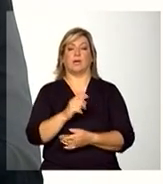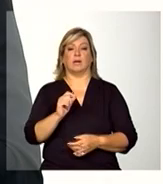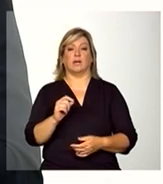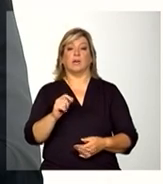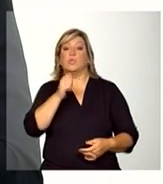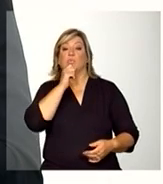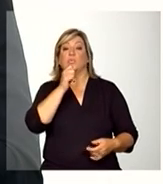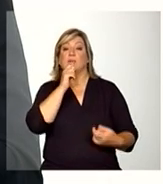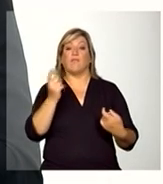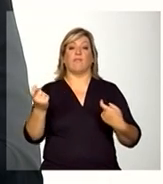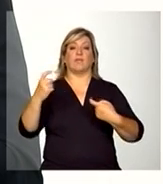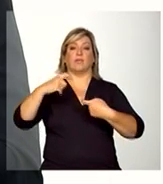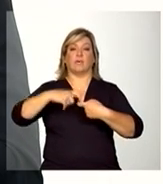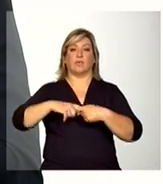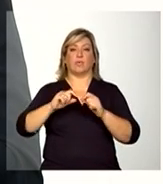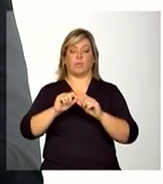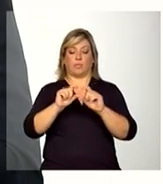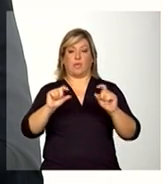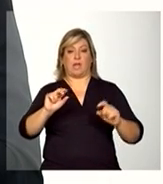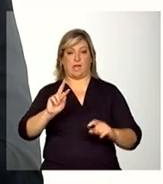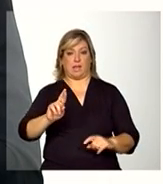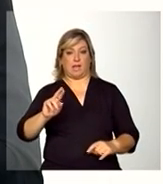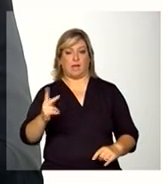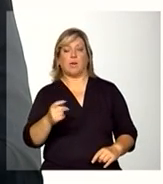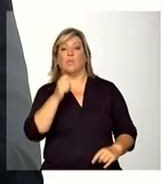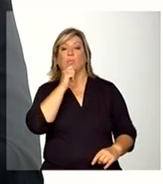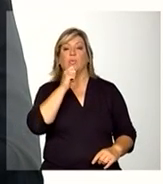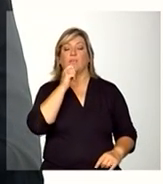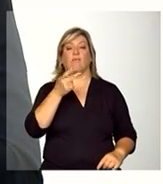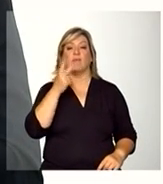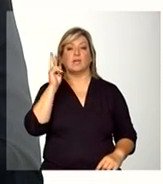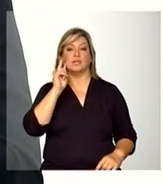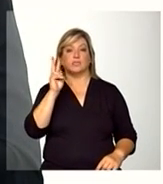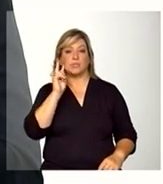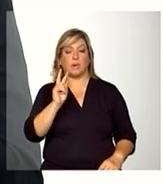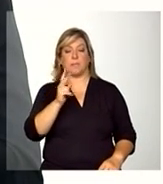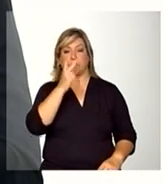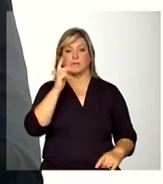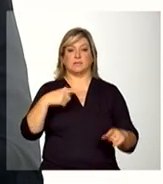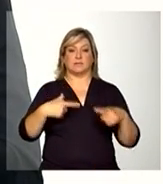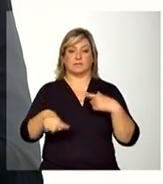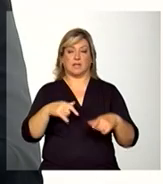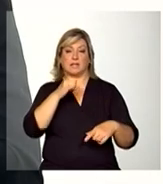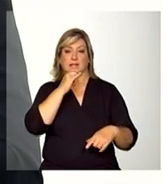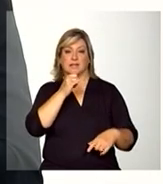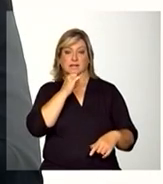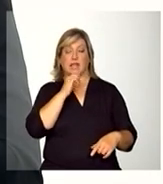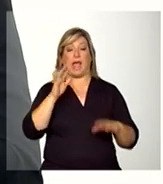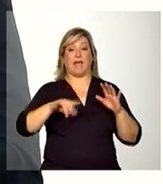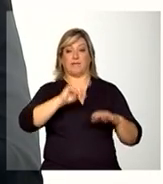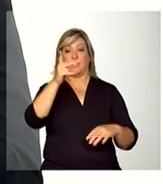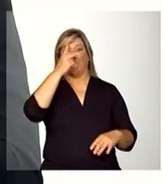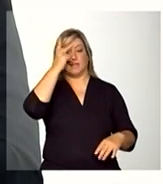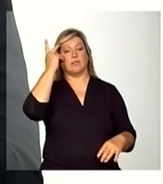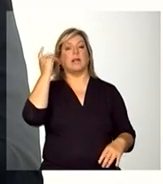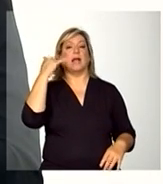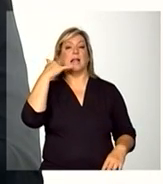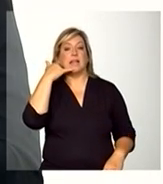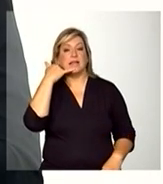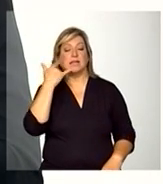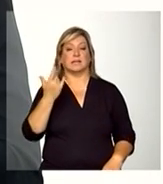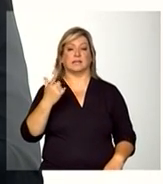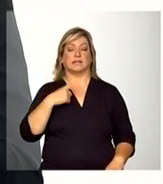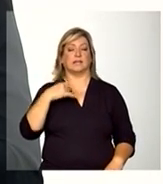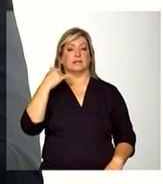trabalhadores na aba de Recursos Humanos eh alguns casos que nós identificamos eles às vezes ligam a gente verificando o